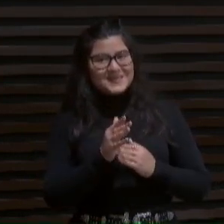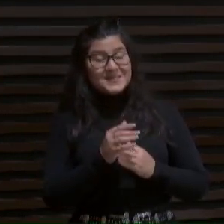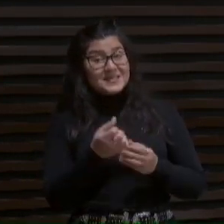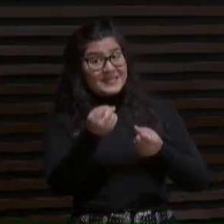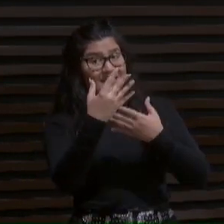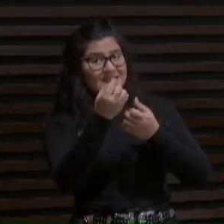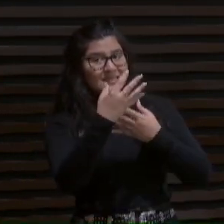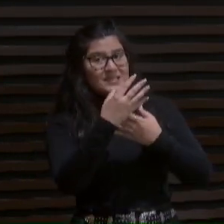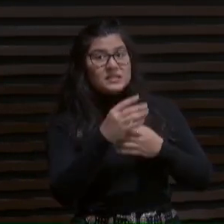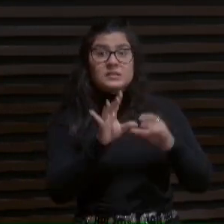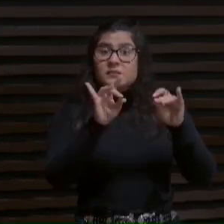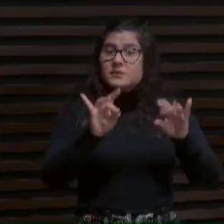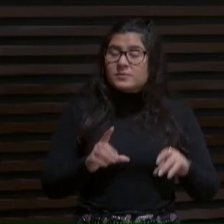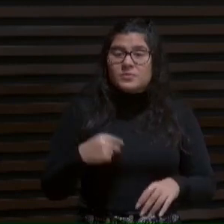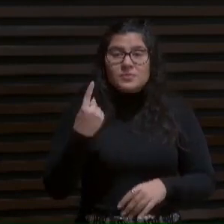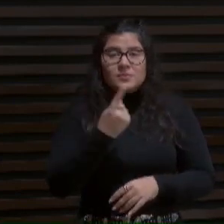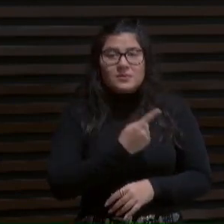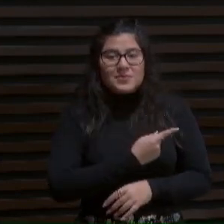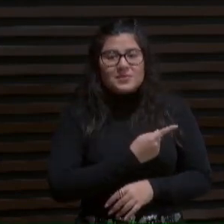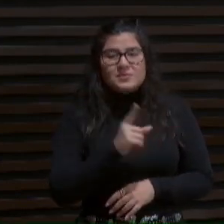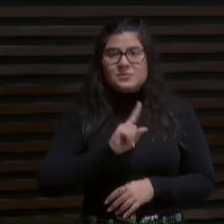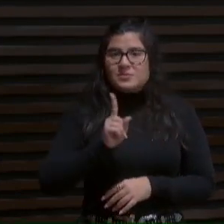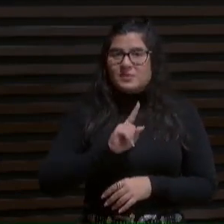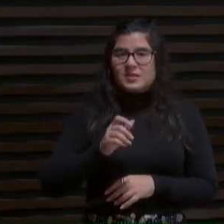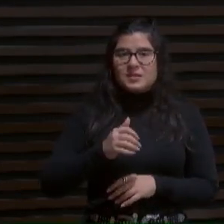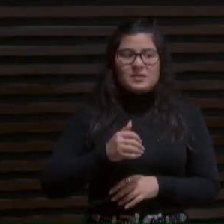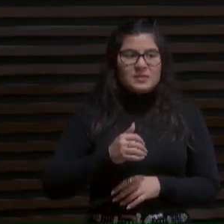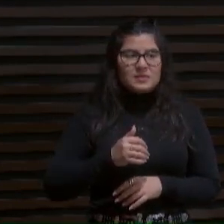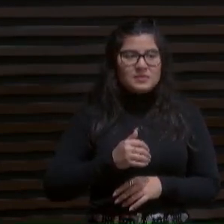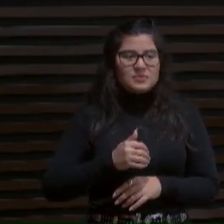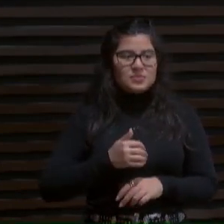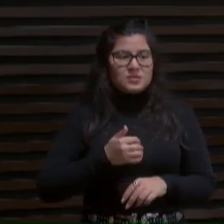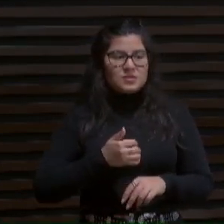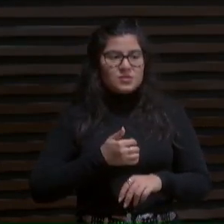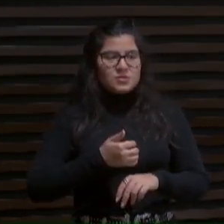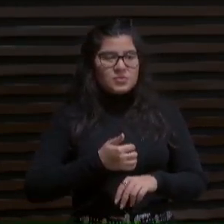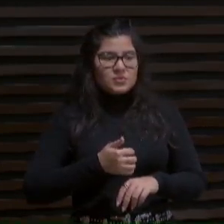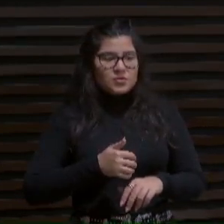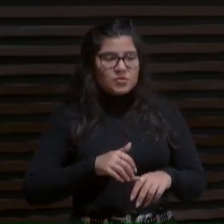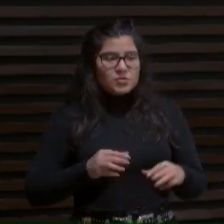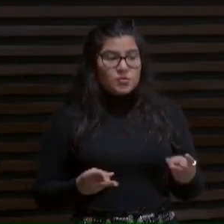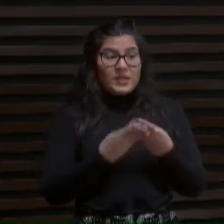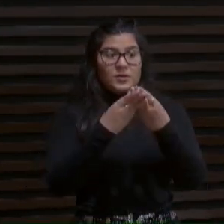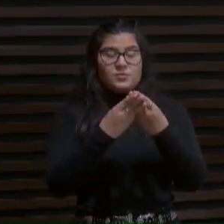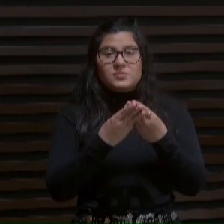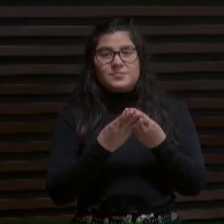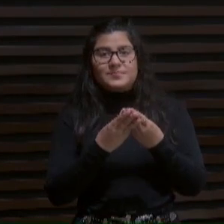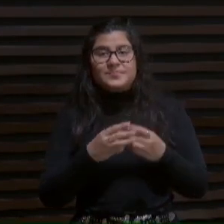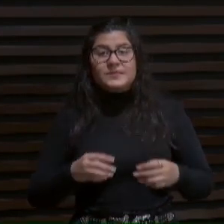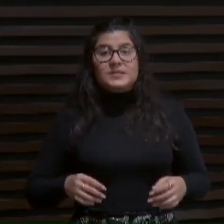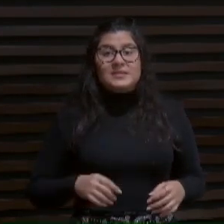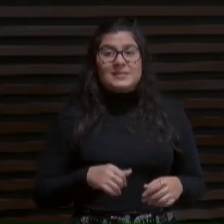ensina, especialmente a nós que não somos judeus, herdeiros daquela terra de Israel, que podemos chegar lá